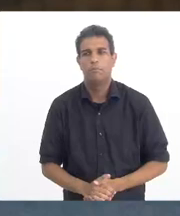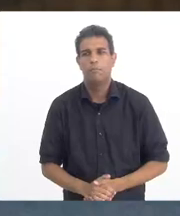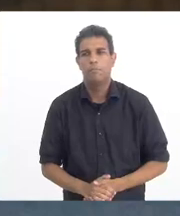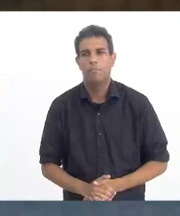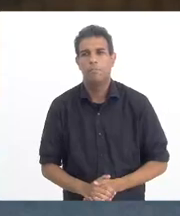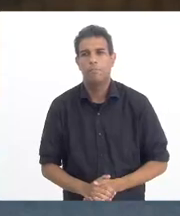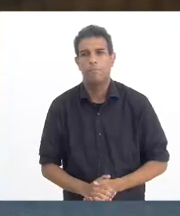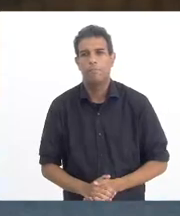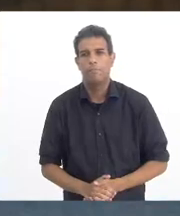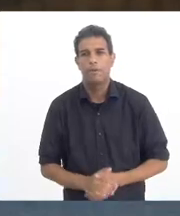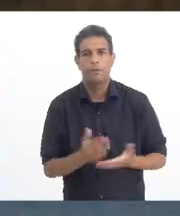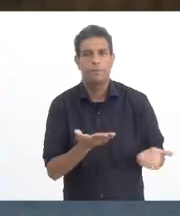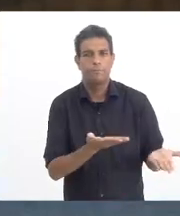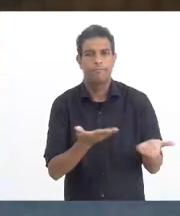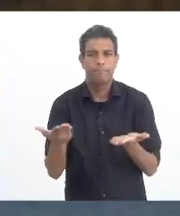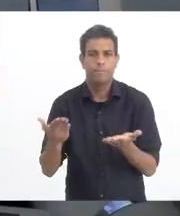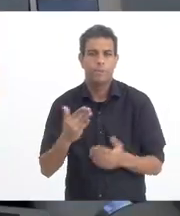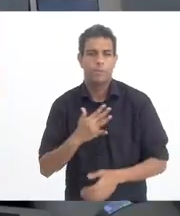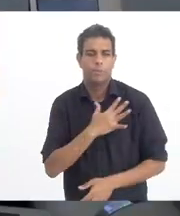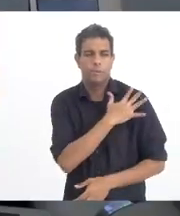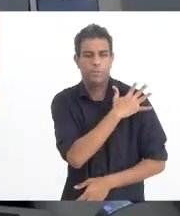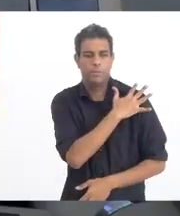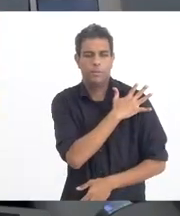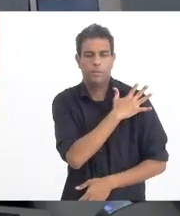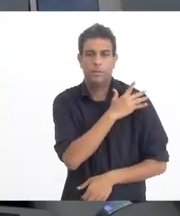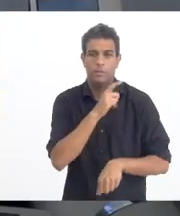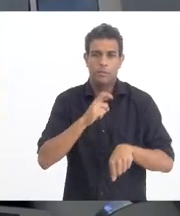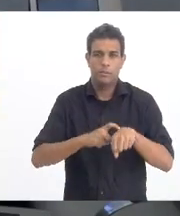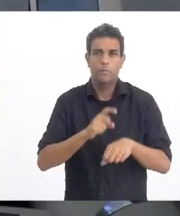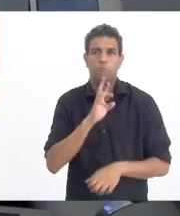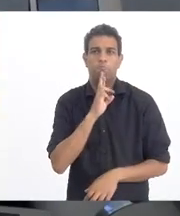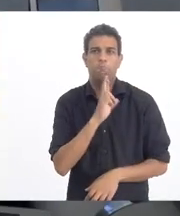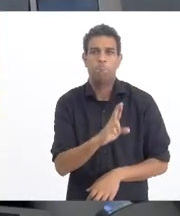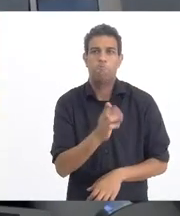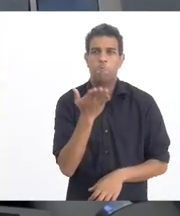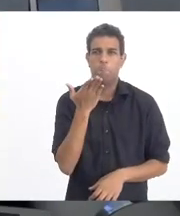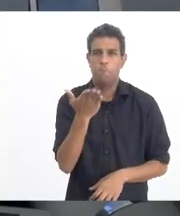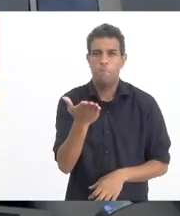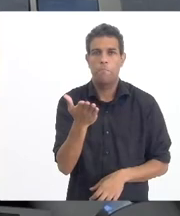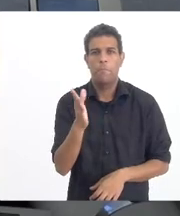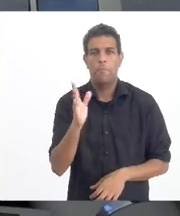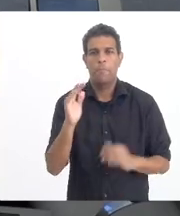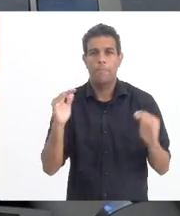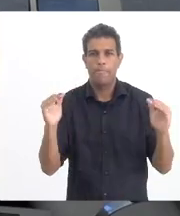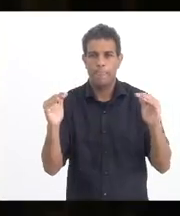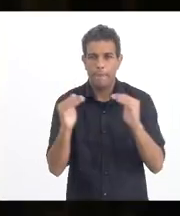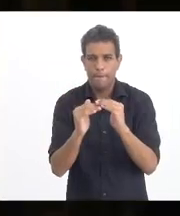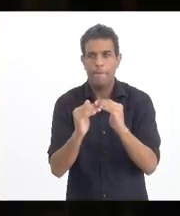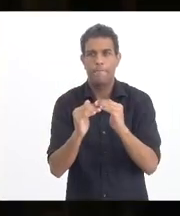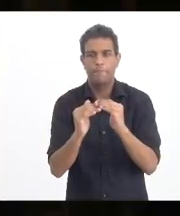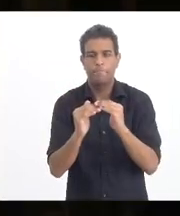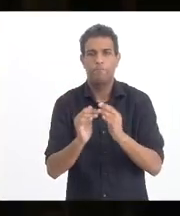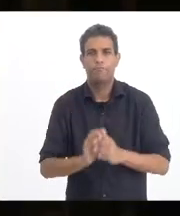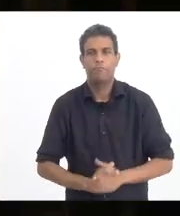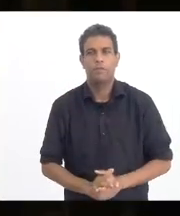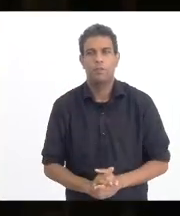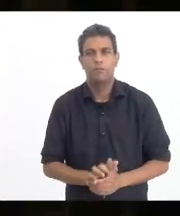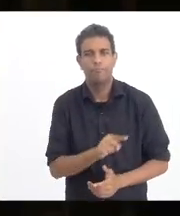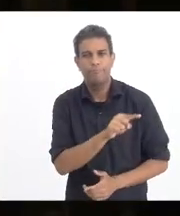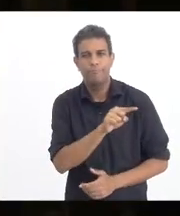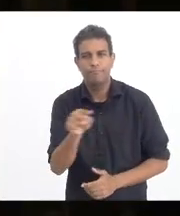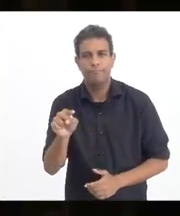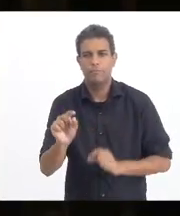terminar. Então, vou passar a palavra ao coronel, se houver para responder. Portugal, quanto à meritocracia, essa